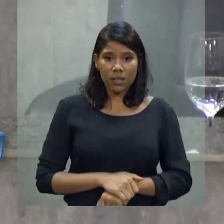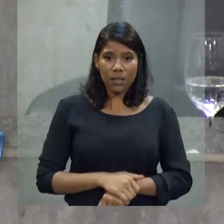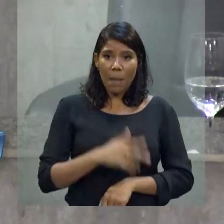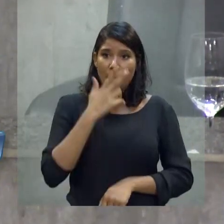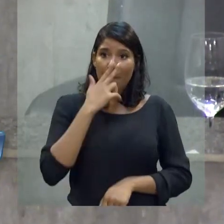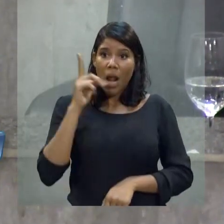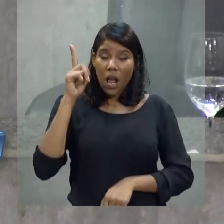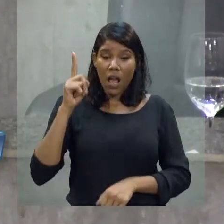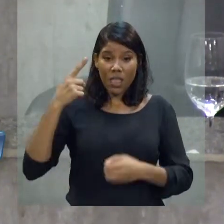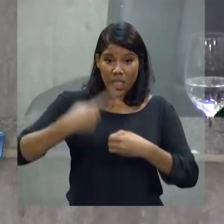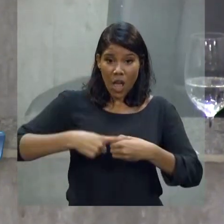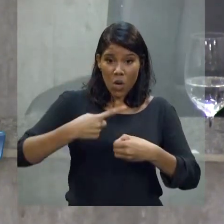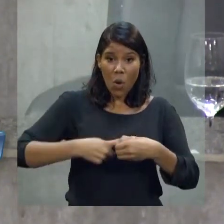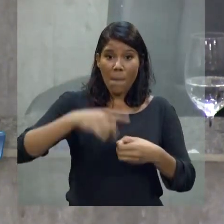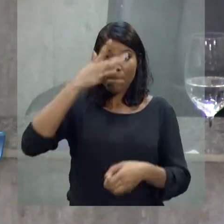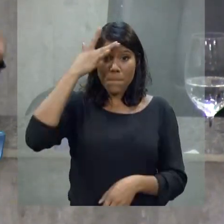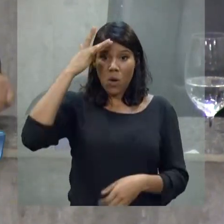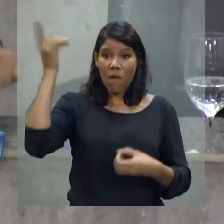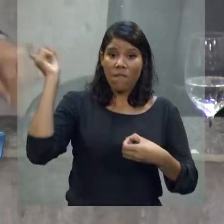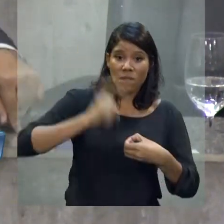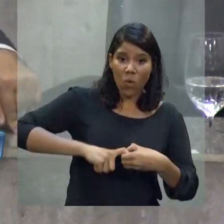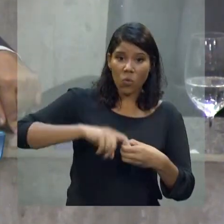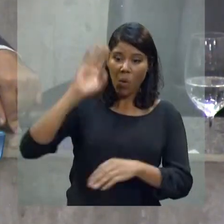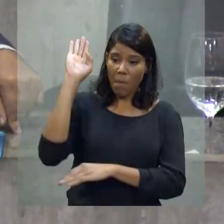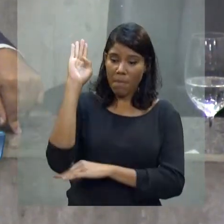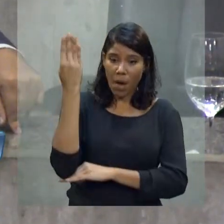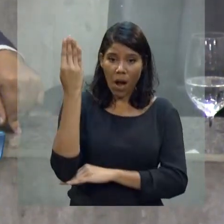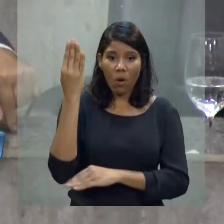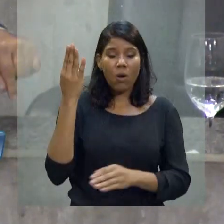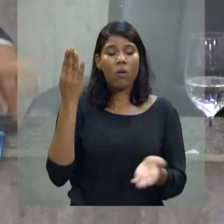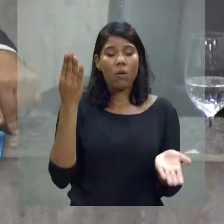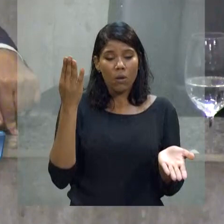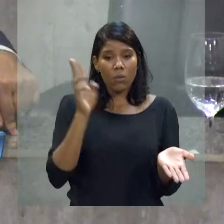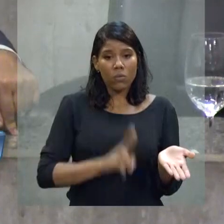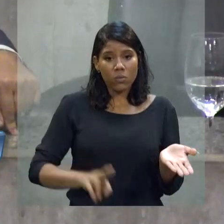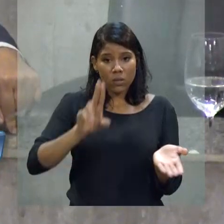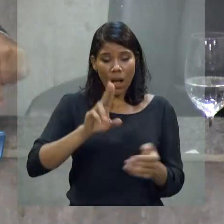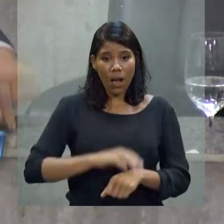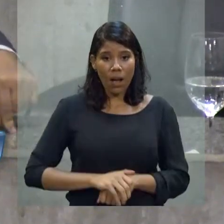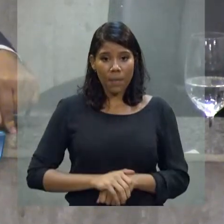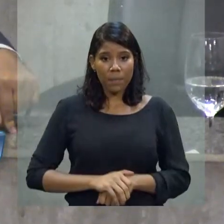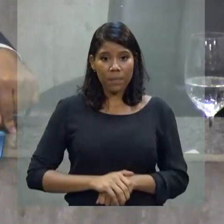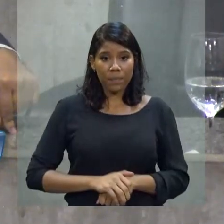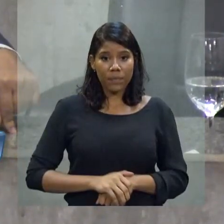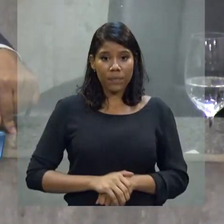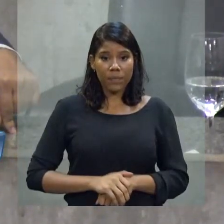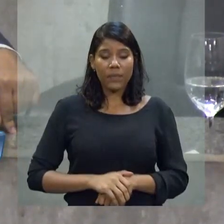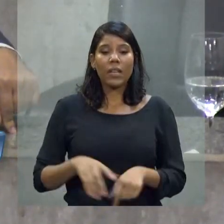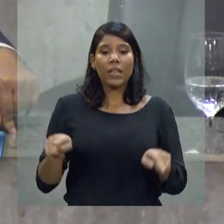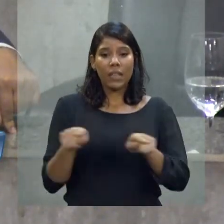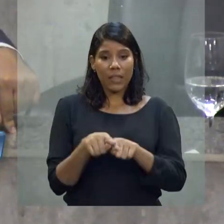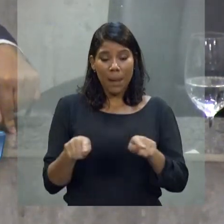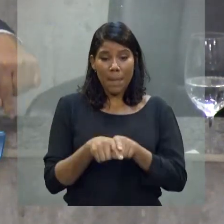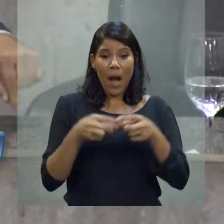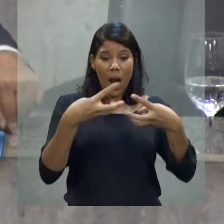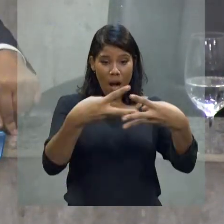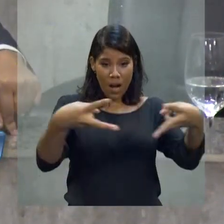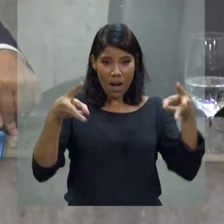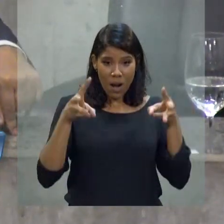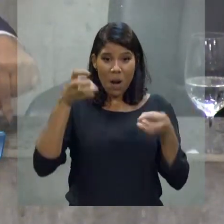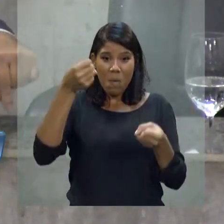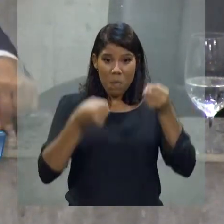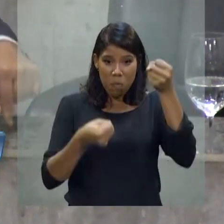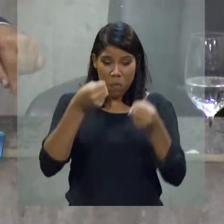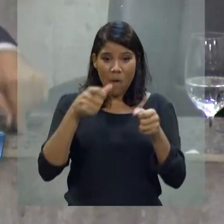no interior. O caminhoneiro que fez greve também está sofrendo. Porque o preço do